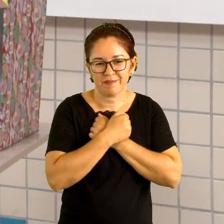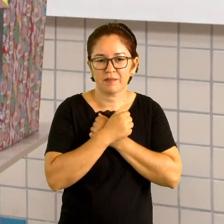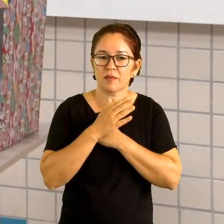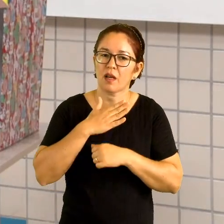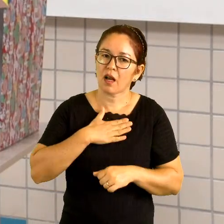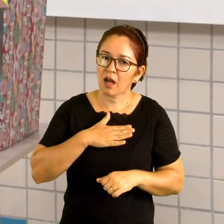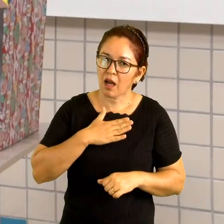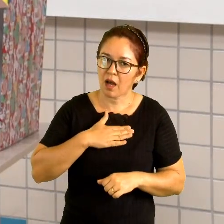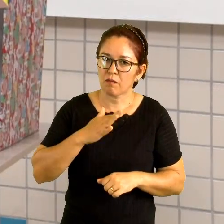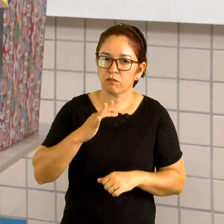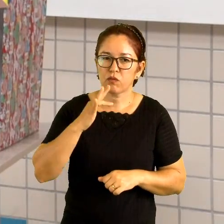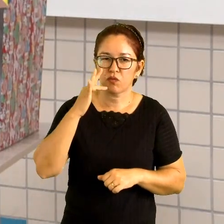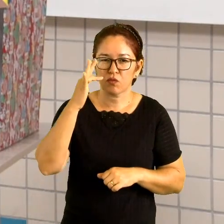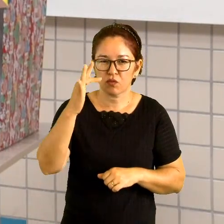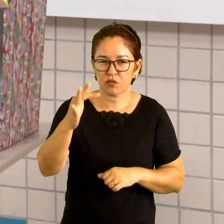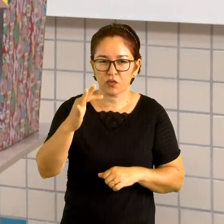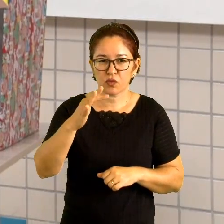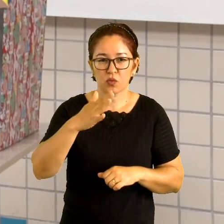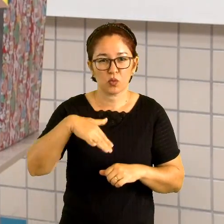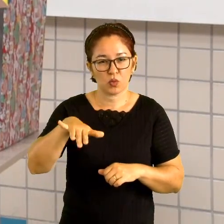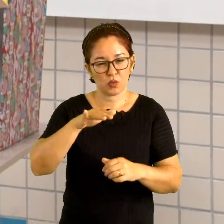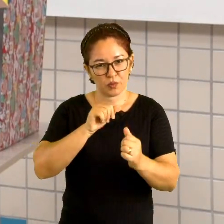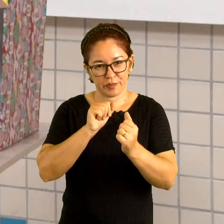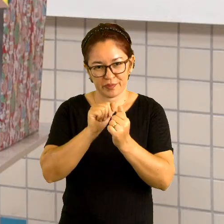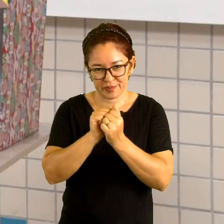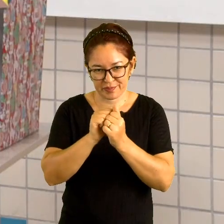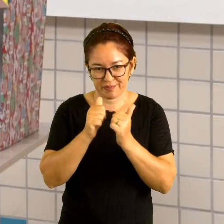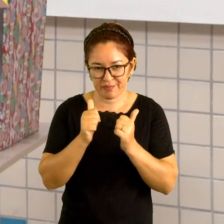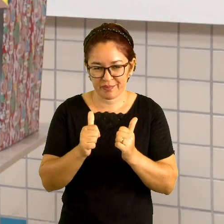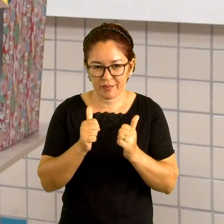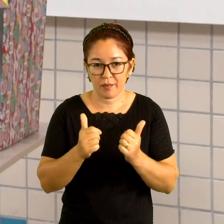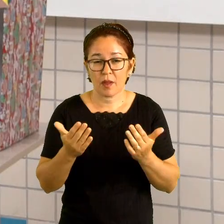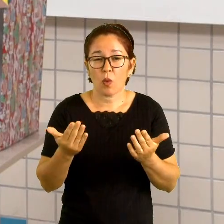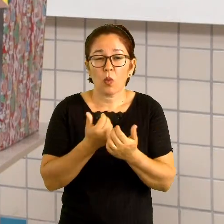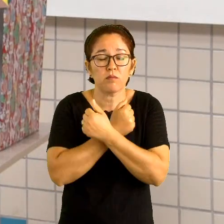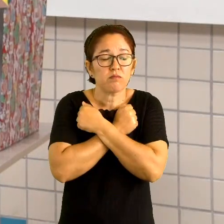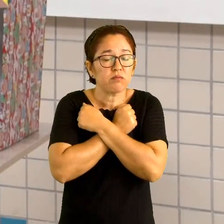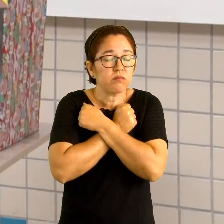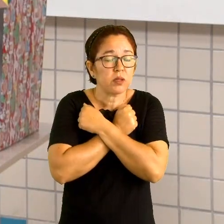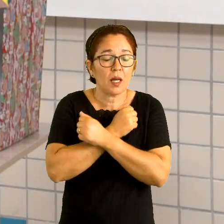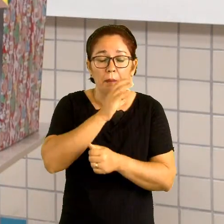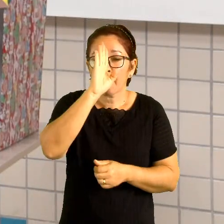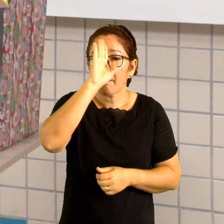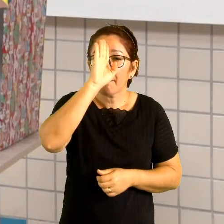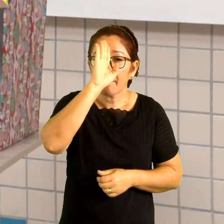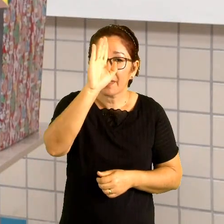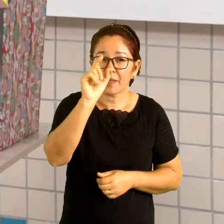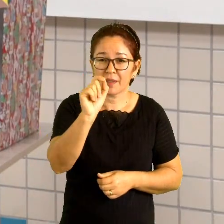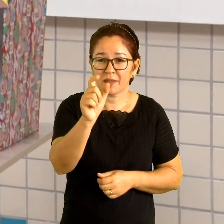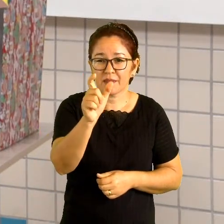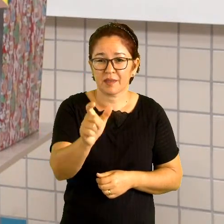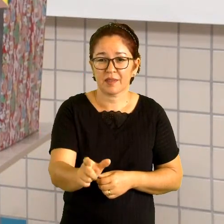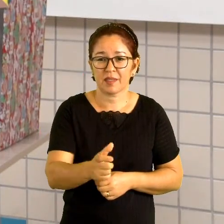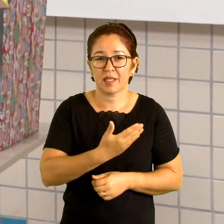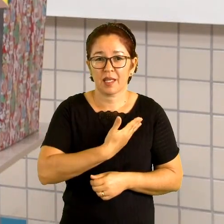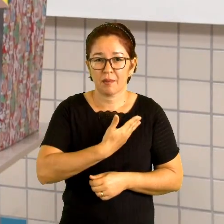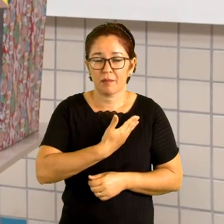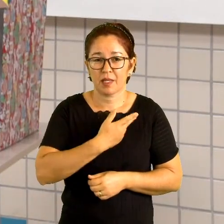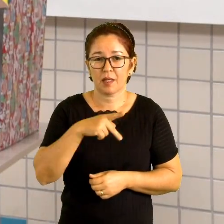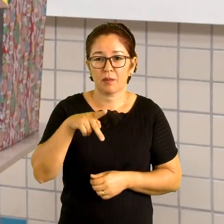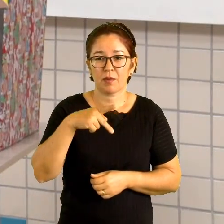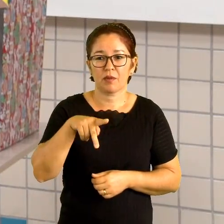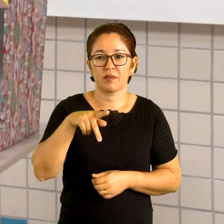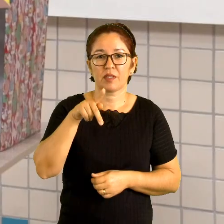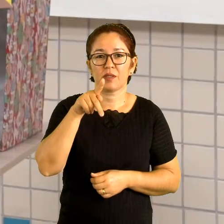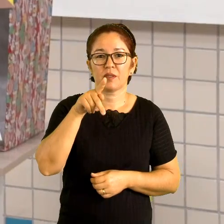isso vai passar. Mas hoje eu quero deixar um abraço bem especial. Eu quero deixar um abraço especial para minha amiga, a professora Priscila, que foi